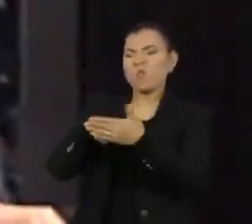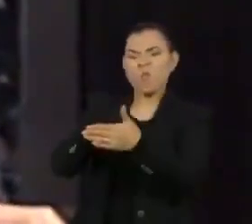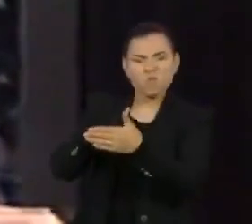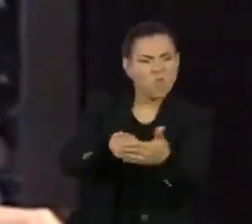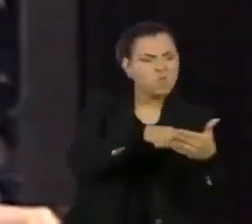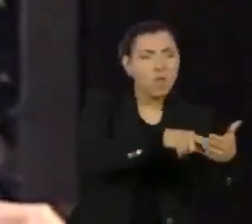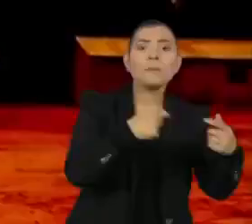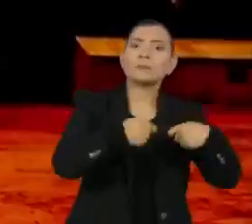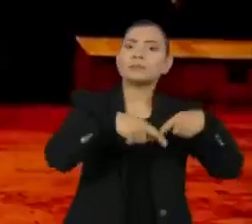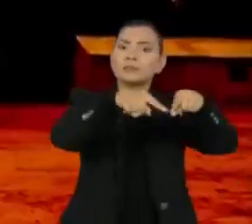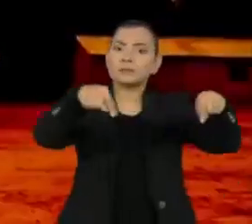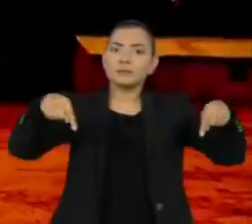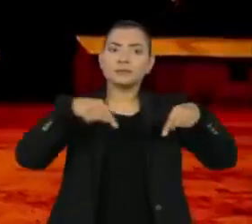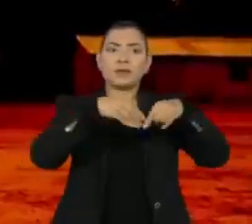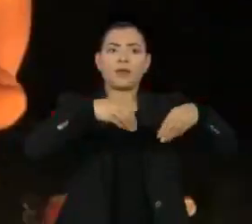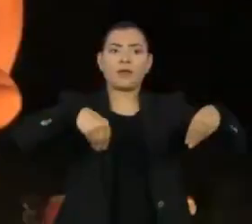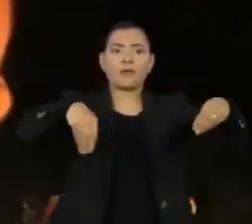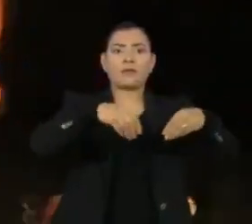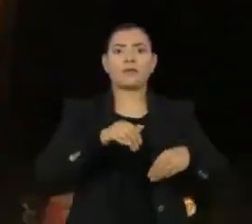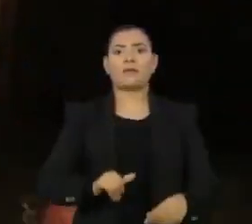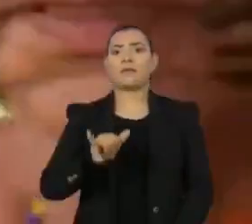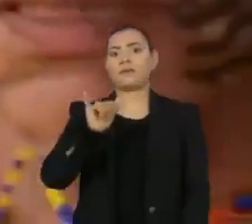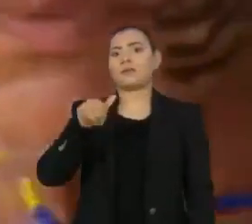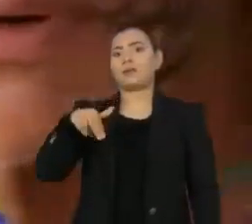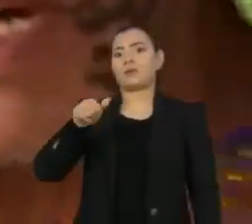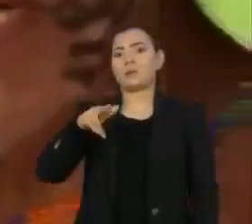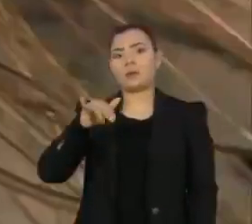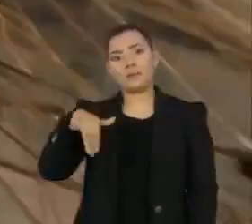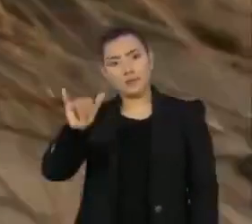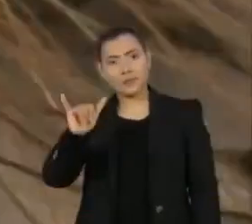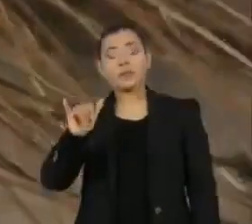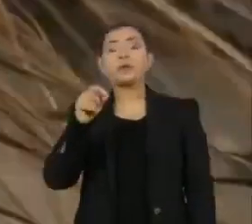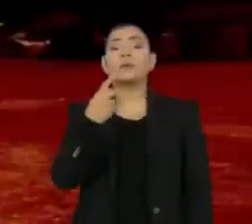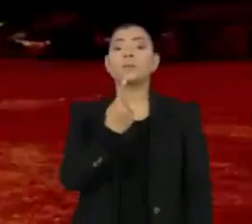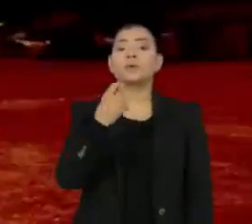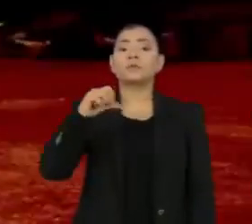demarcação da terra indígena Yanomami em 1992.